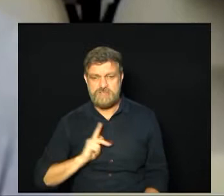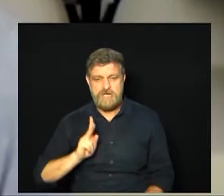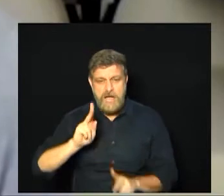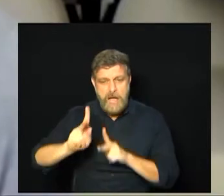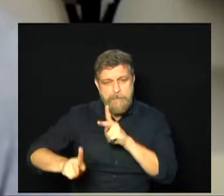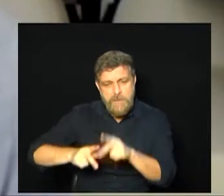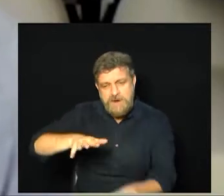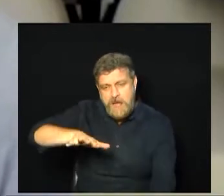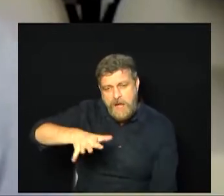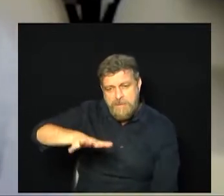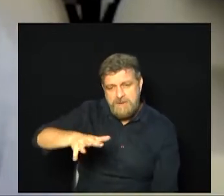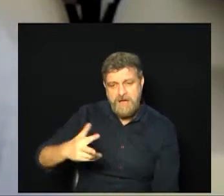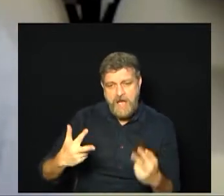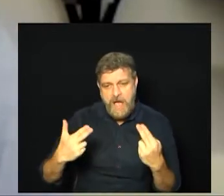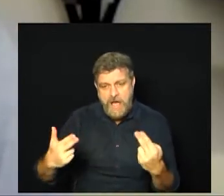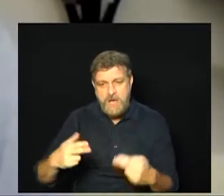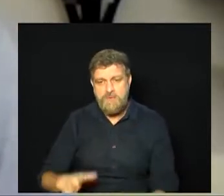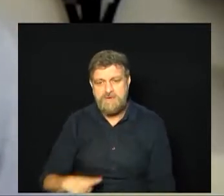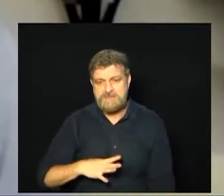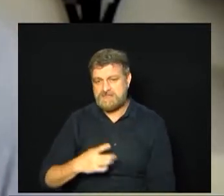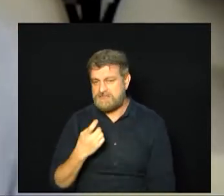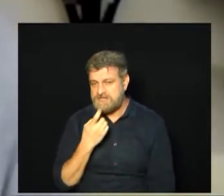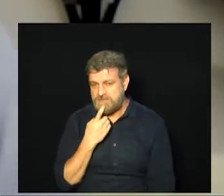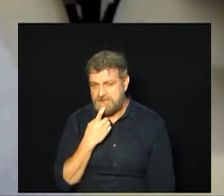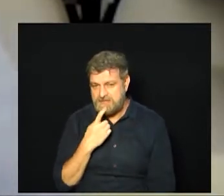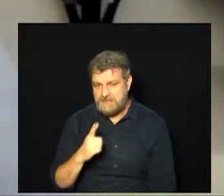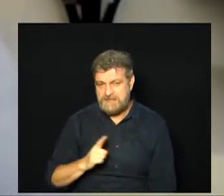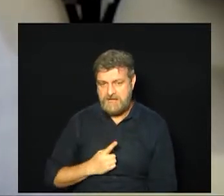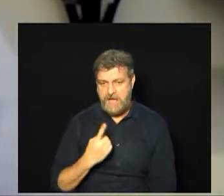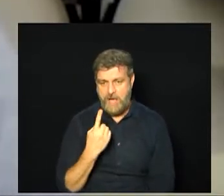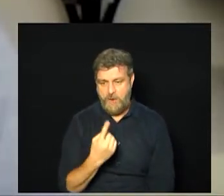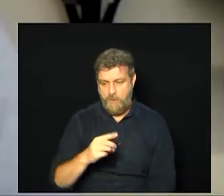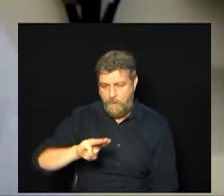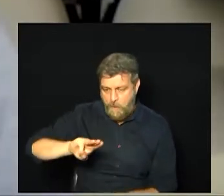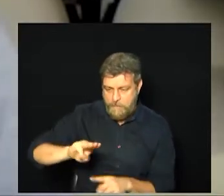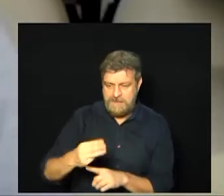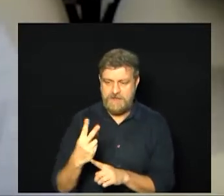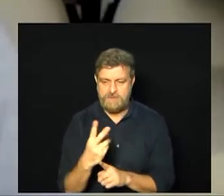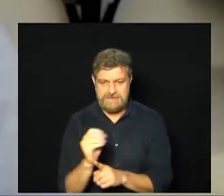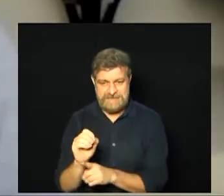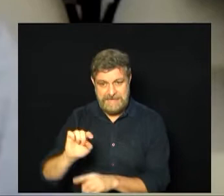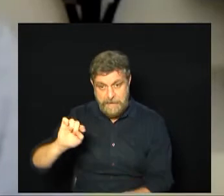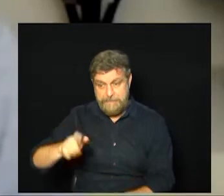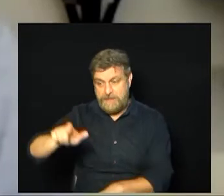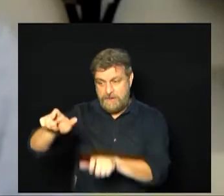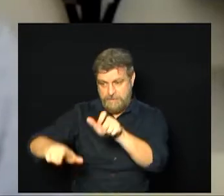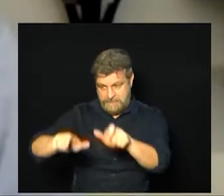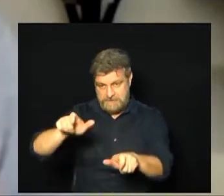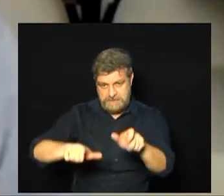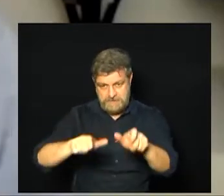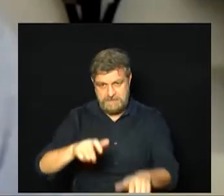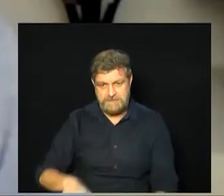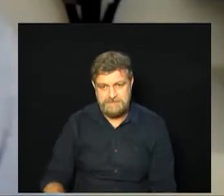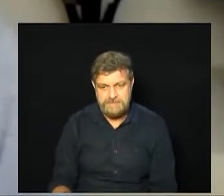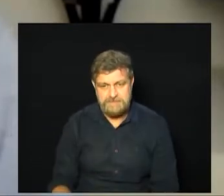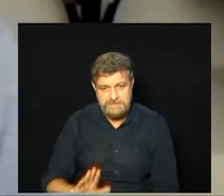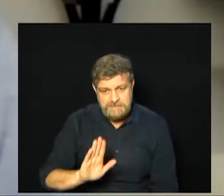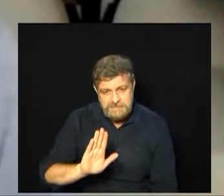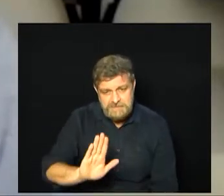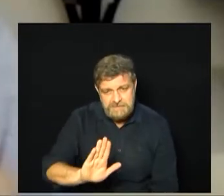mais ou menos como tem Campinas hoje, em torno ali de 1.200.000, alguma coisa nesse sentido. Tá. No